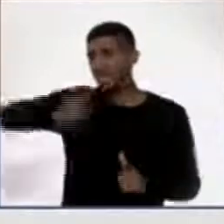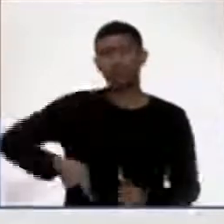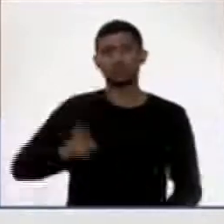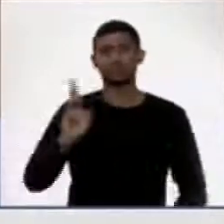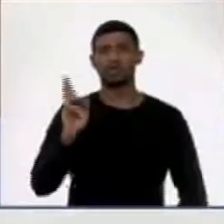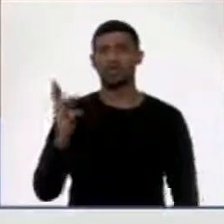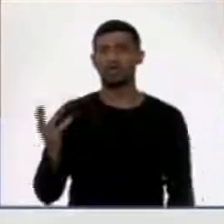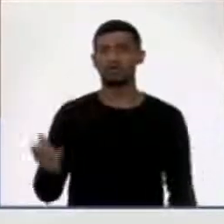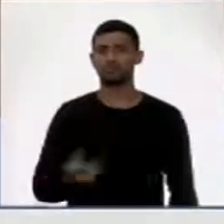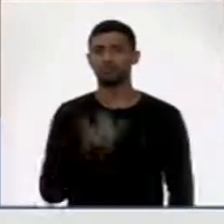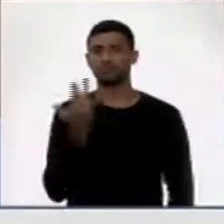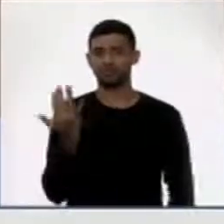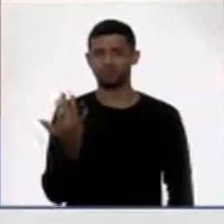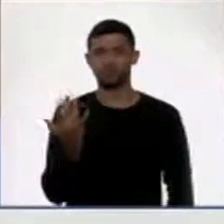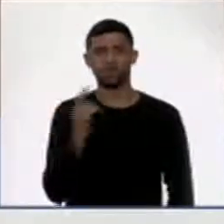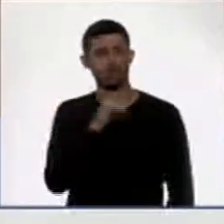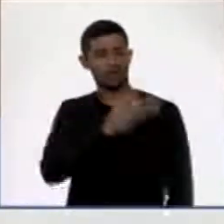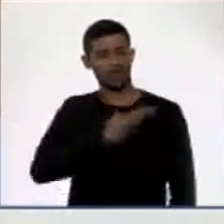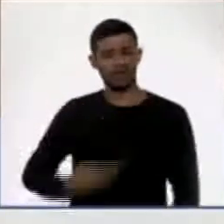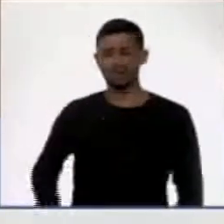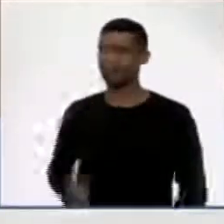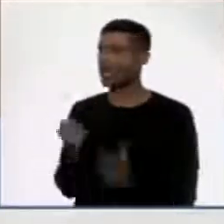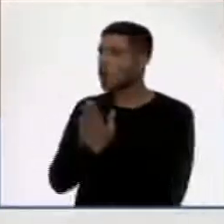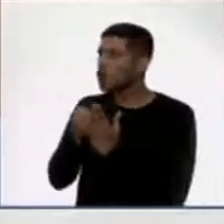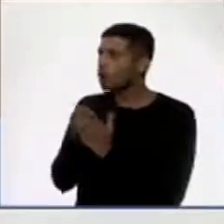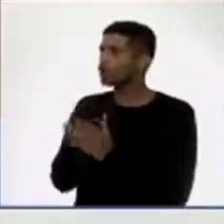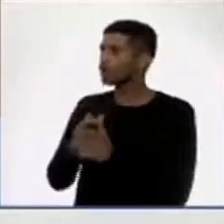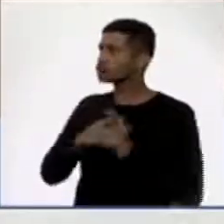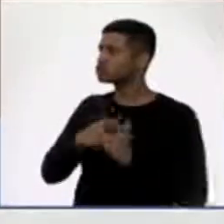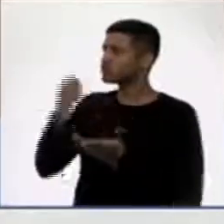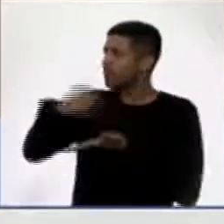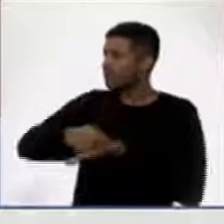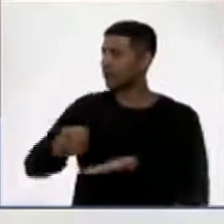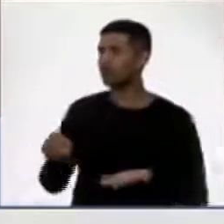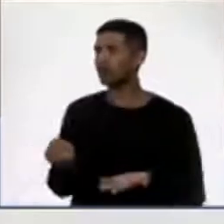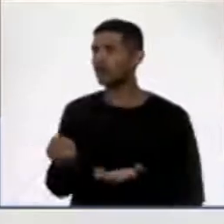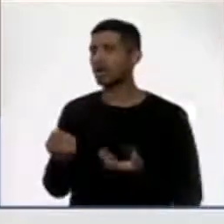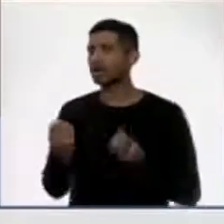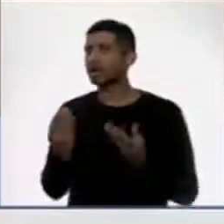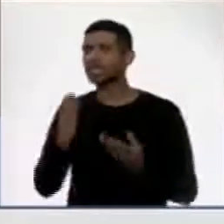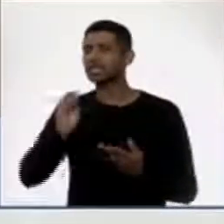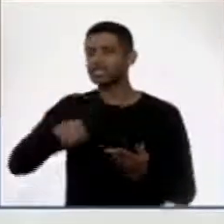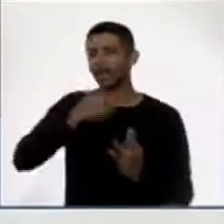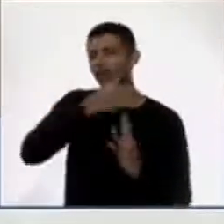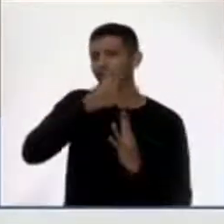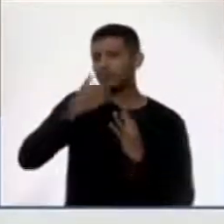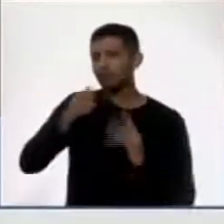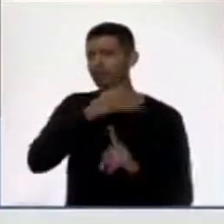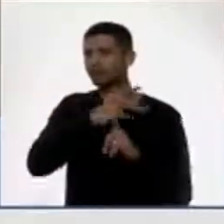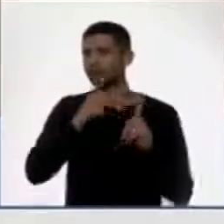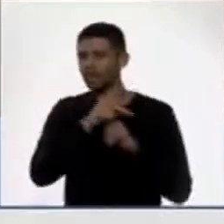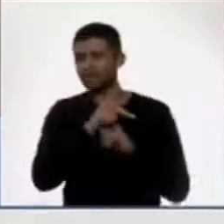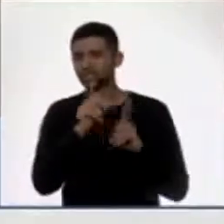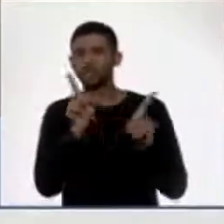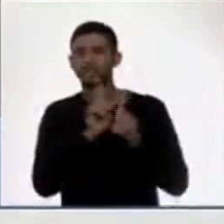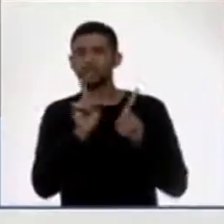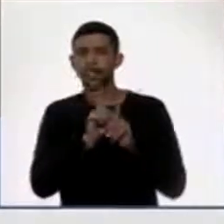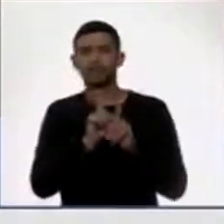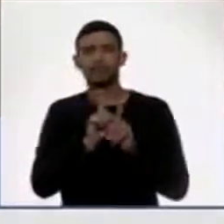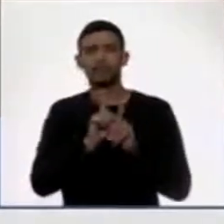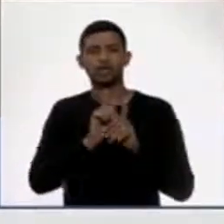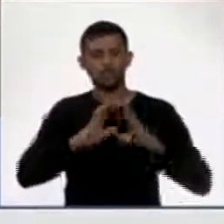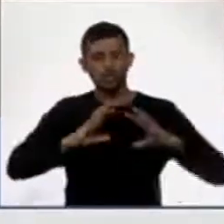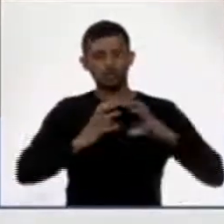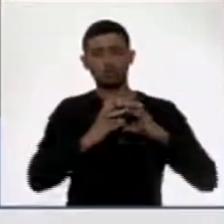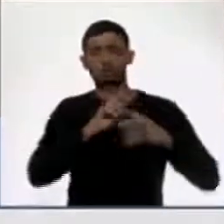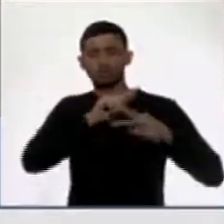poderia cobrar essas dívidas para financiar não só a Previdência, mas financiar o conjunto de